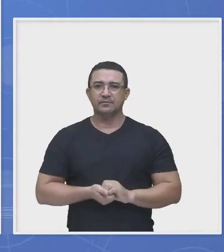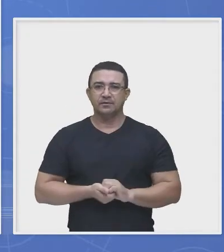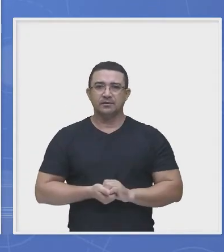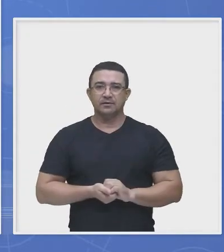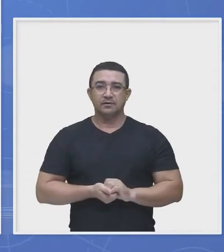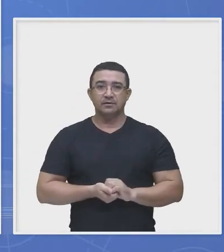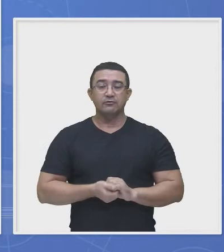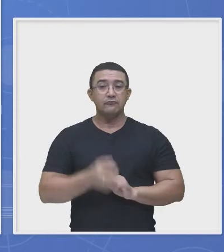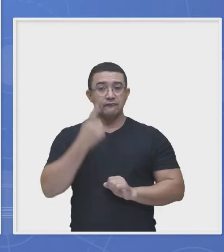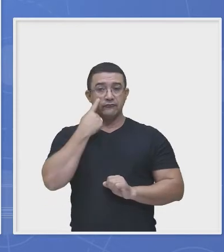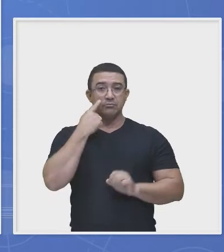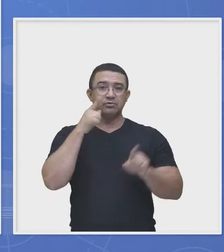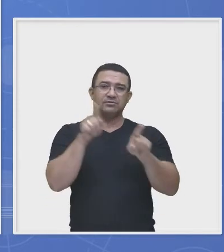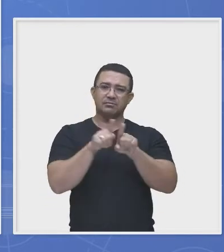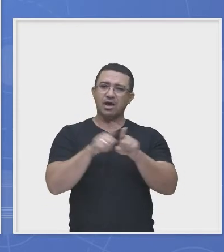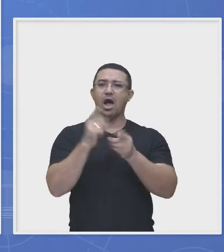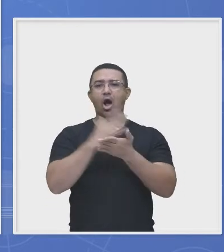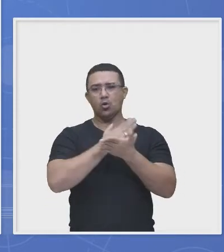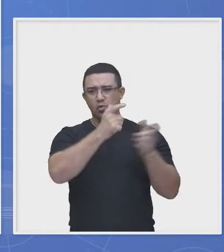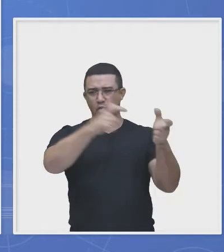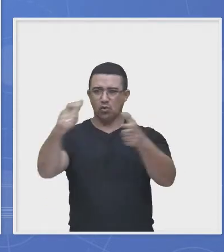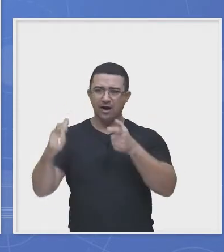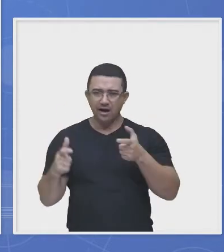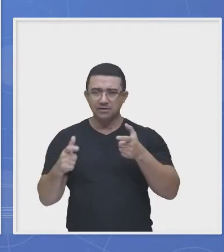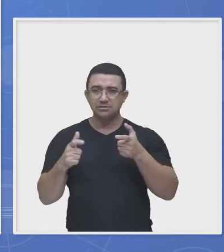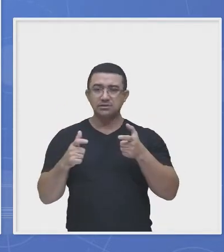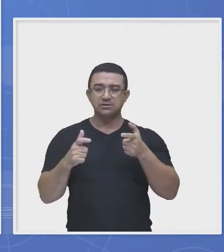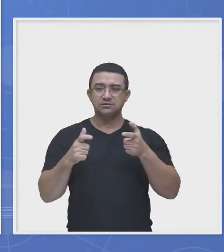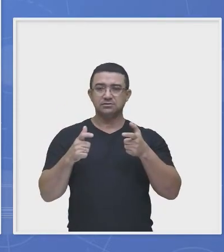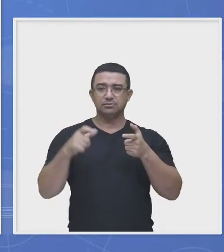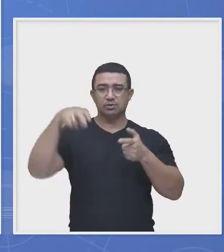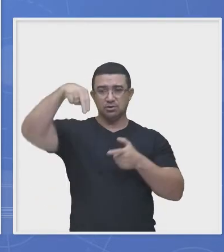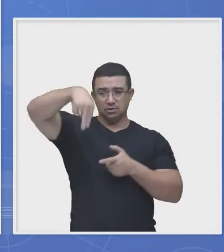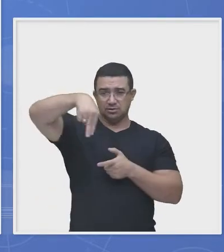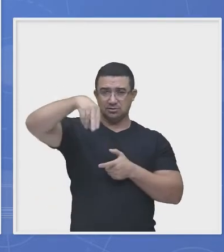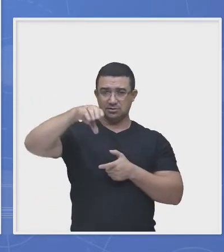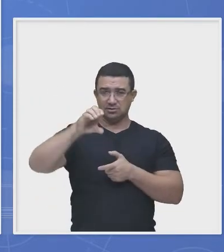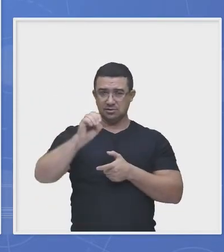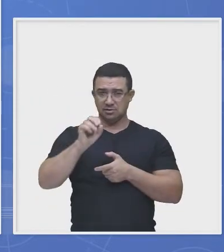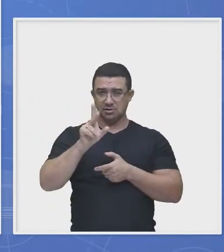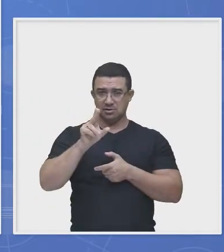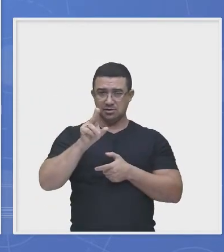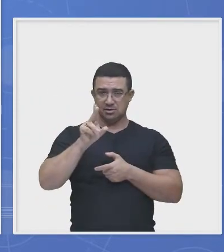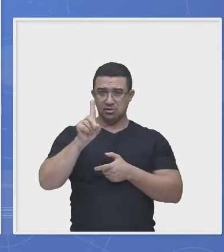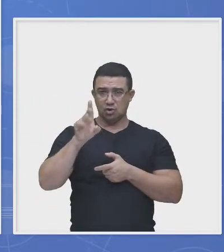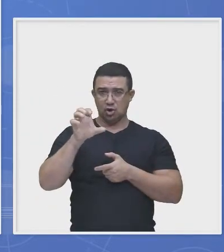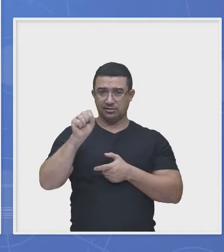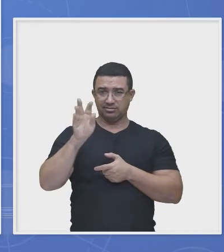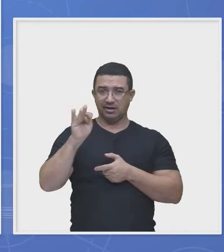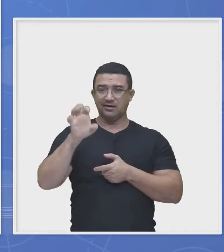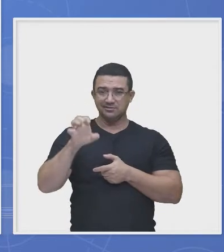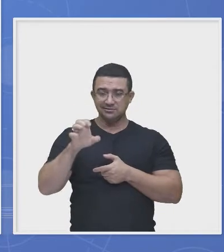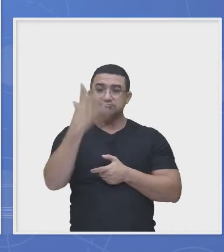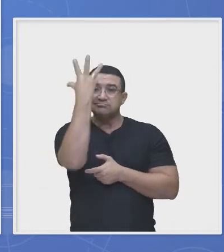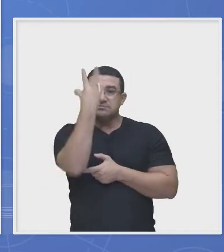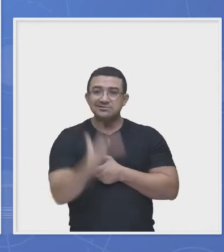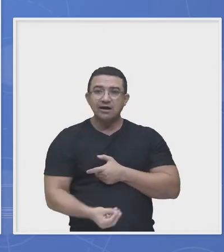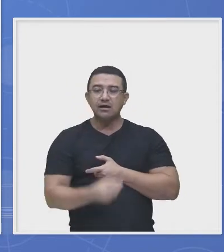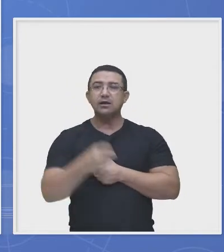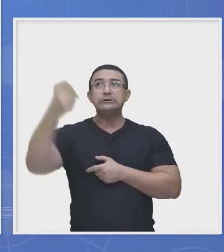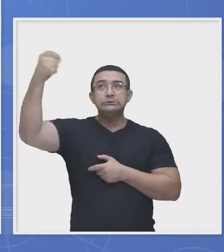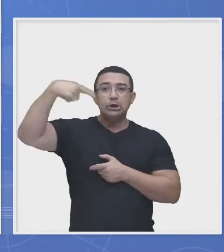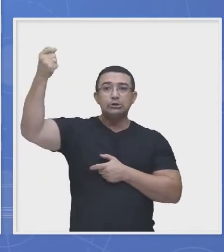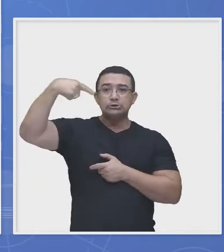nós tivemos as secas no Nordeste, certo? Que também assolou aquela região e causou